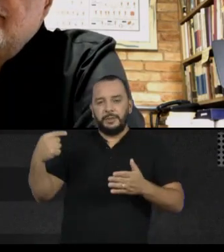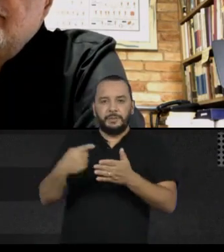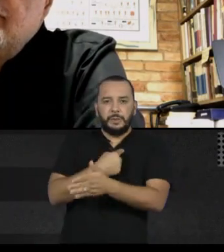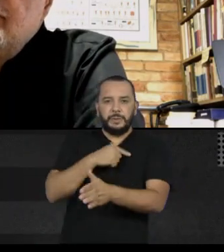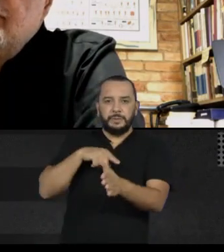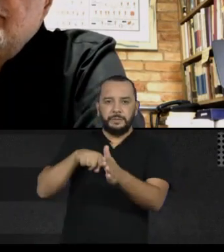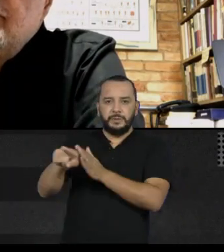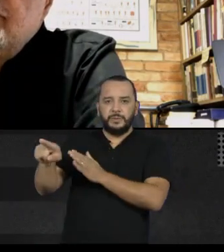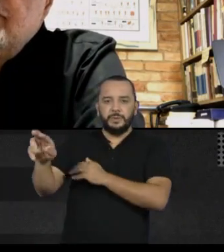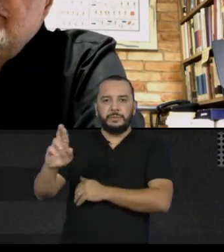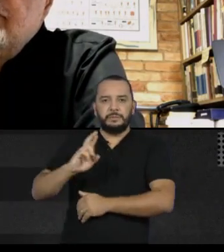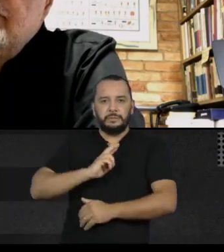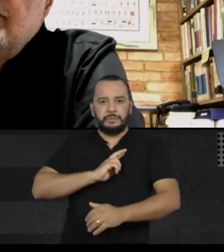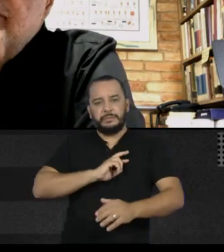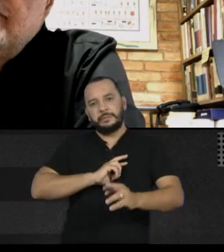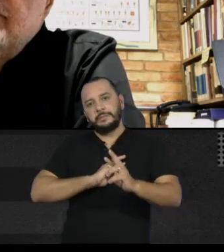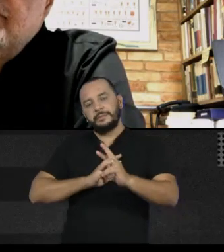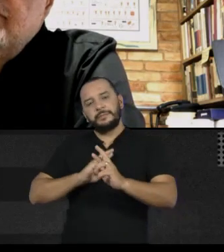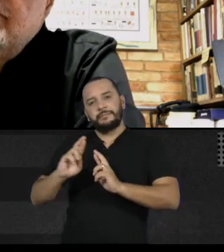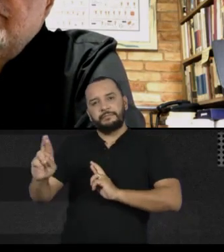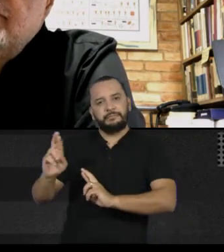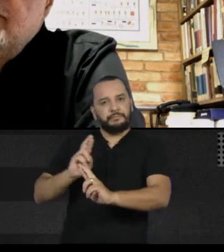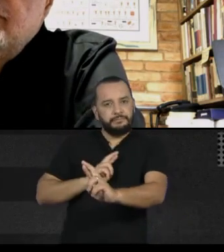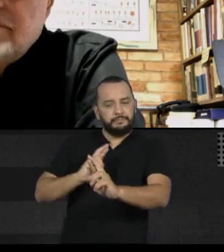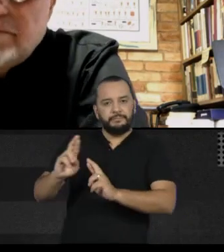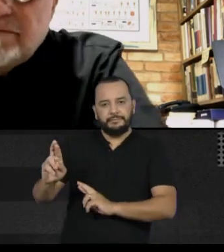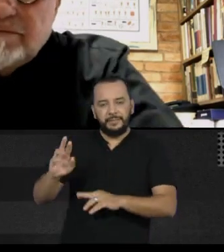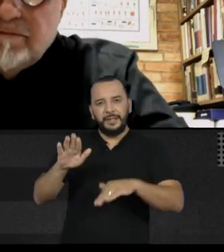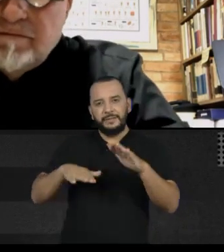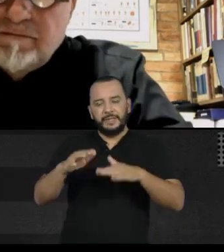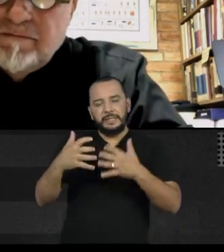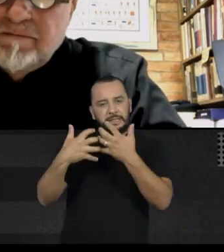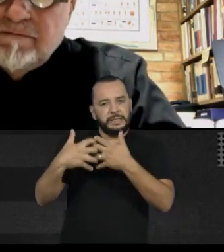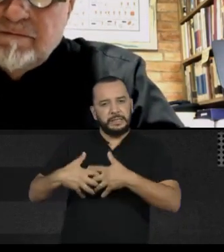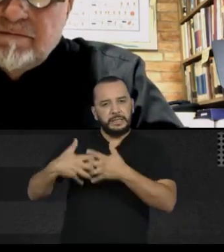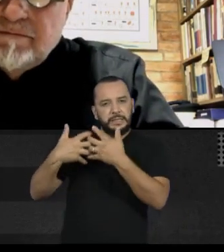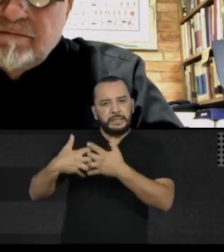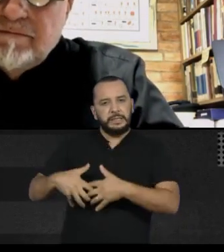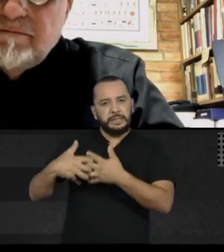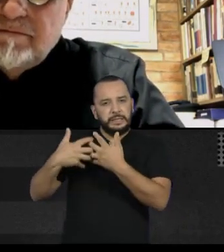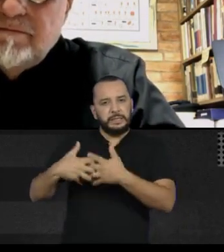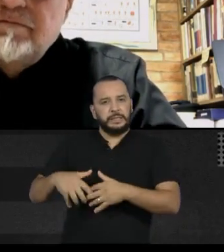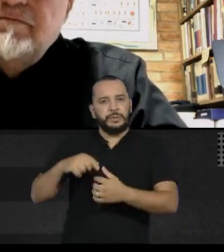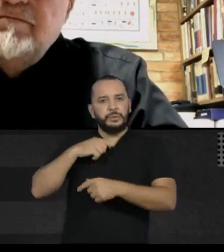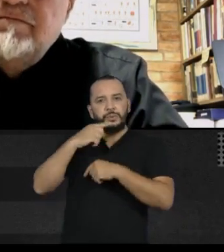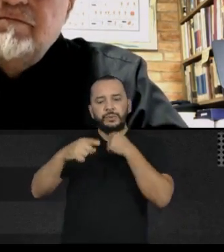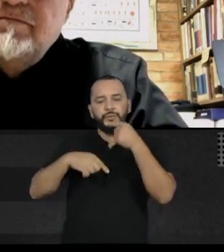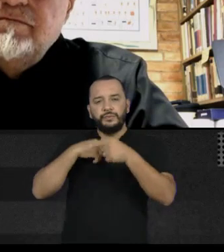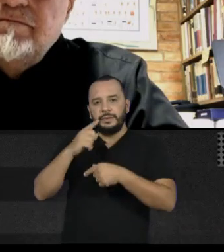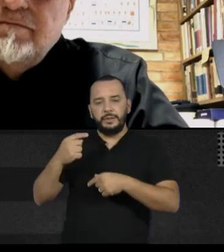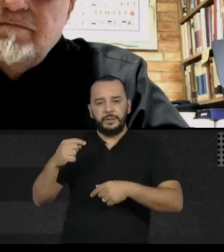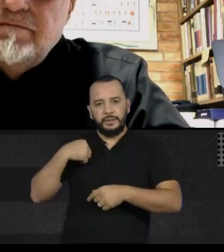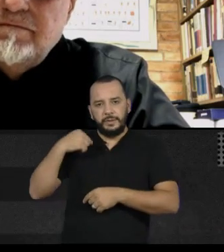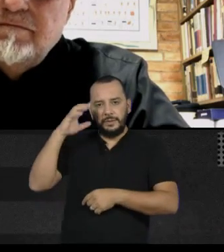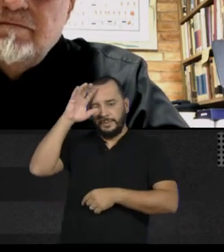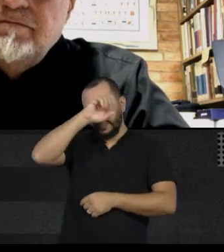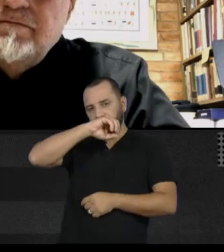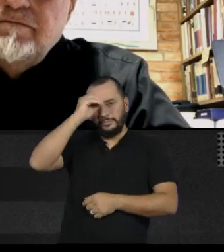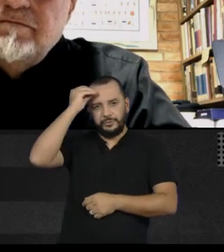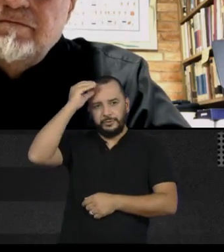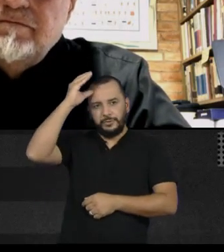conceitualmente, muita coisa, aprendi com Ulisses ou desenvolvi com Ulisses no processo Boi Voador, no processo